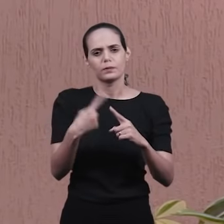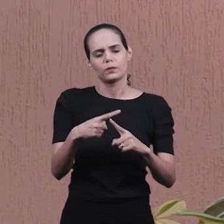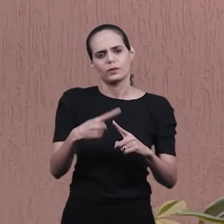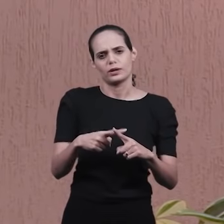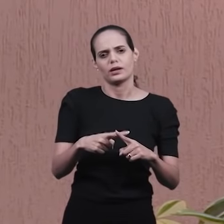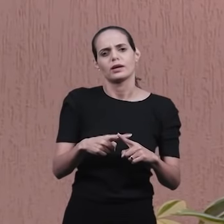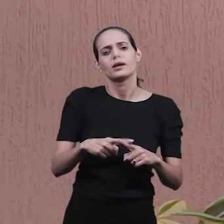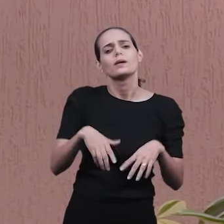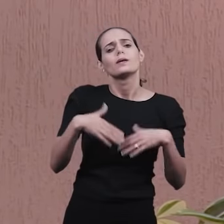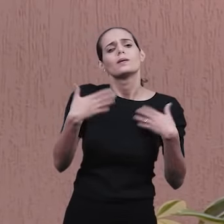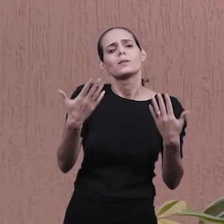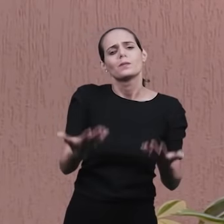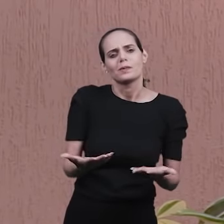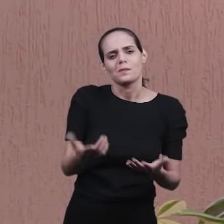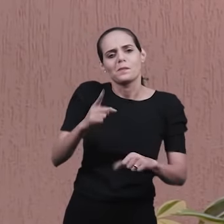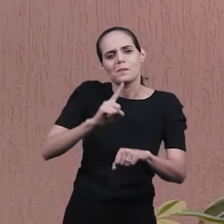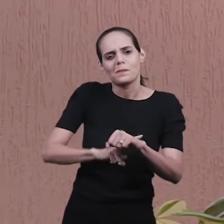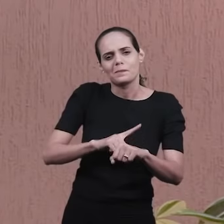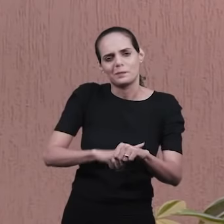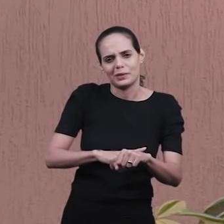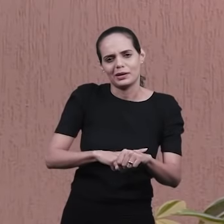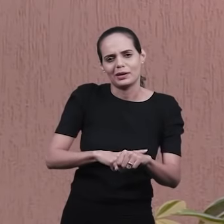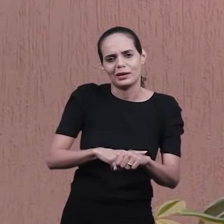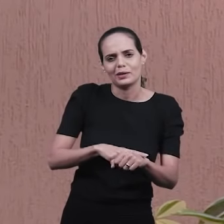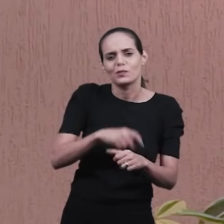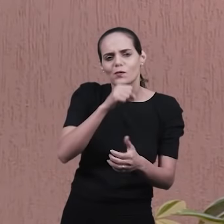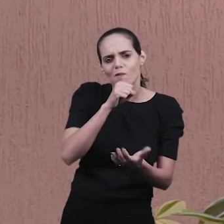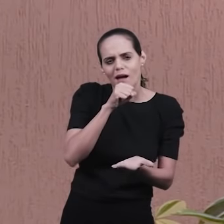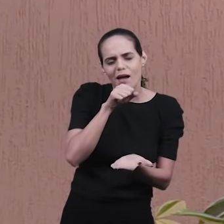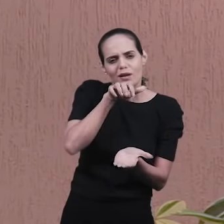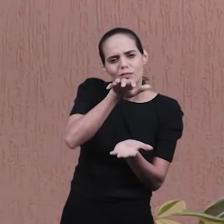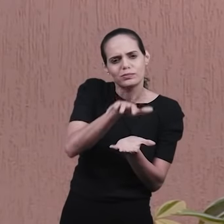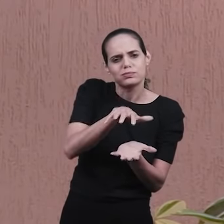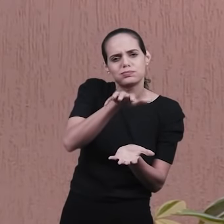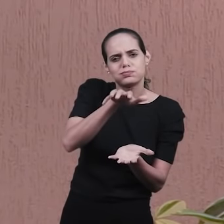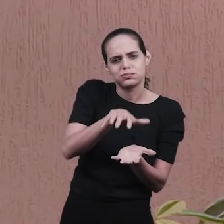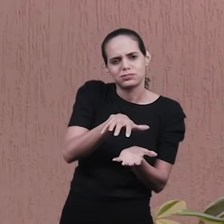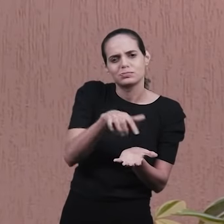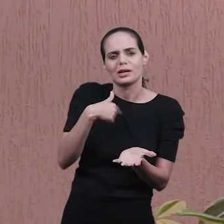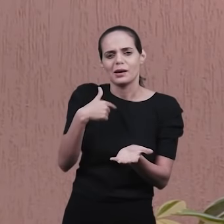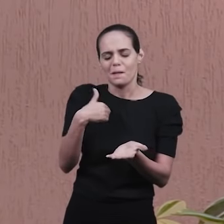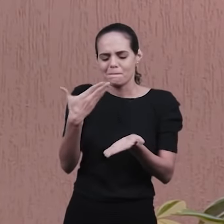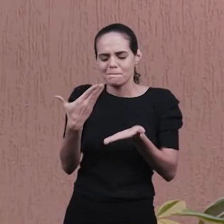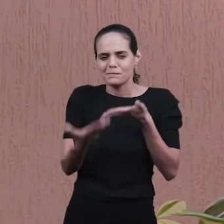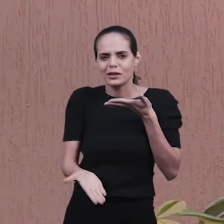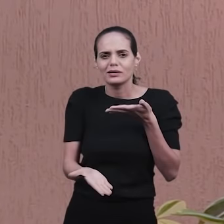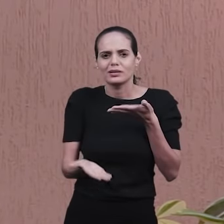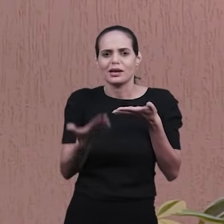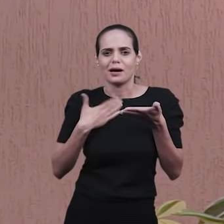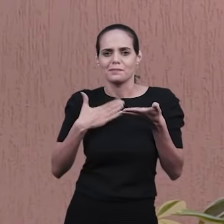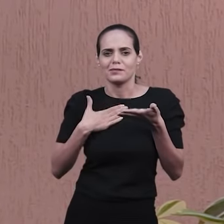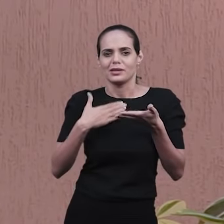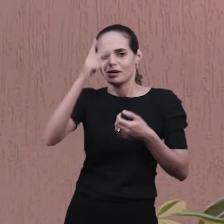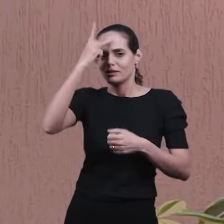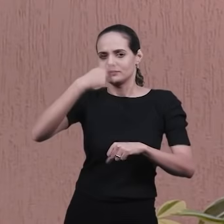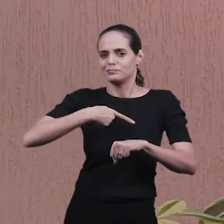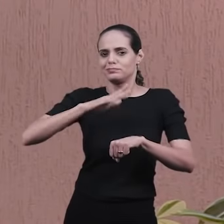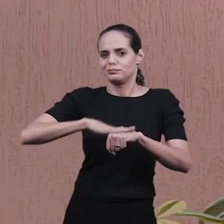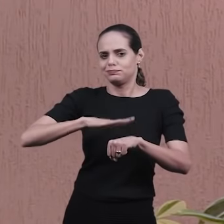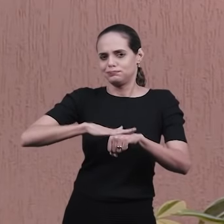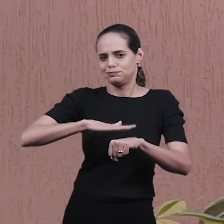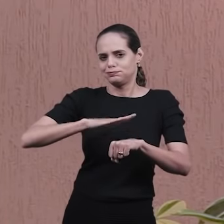em se tornar idoso? A maior dor é eu perder a minha autonomia e